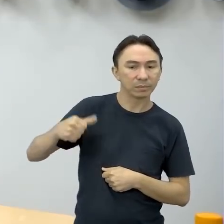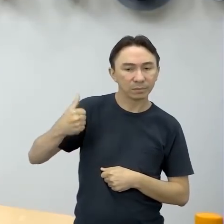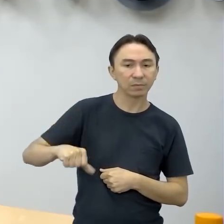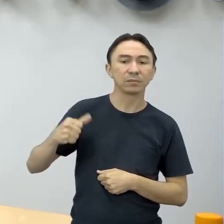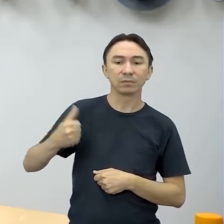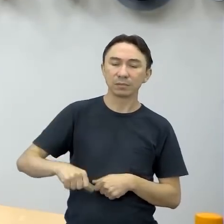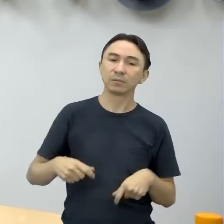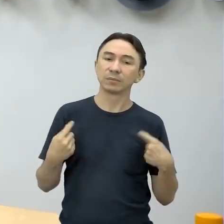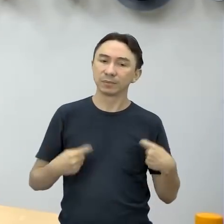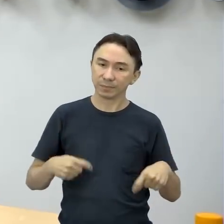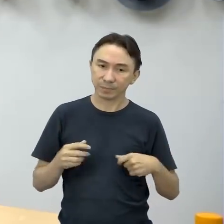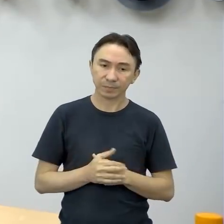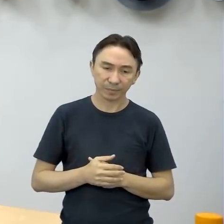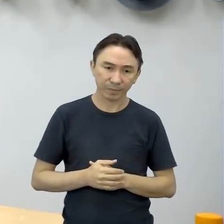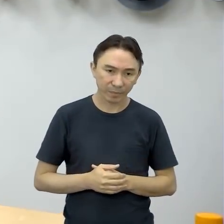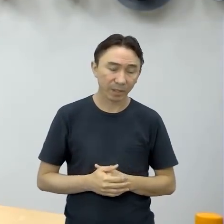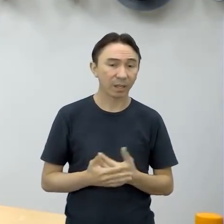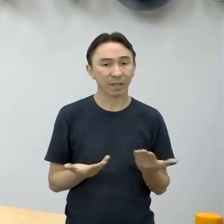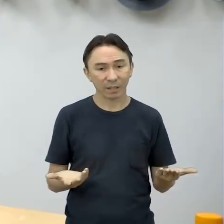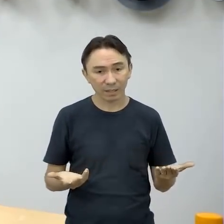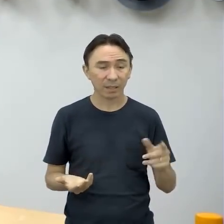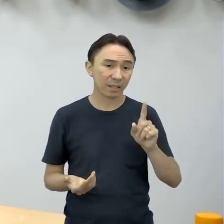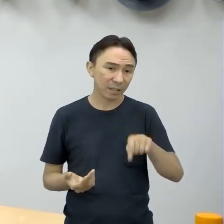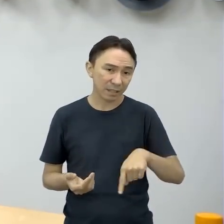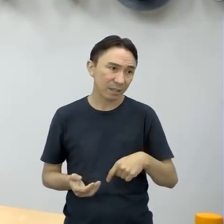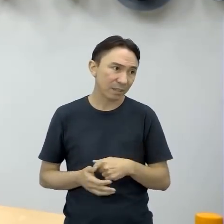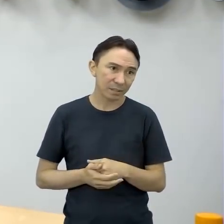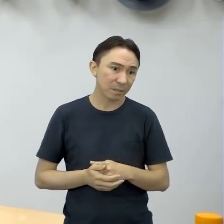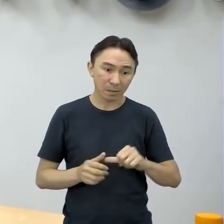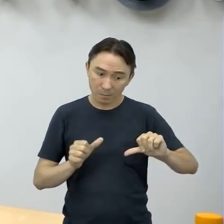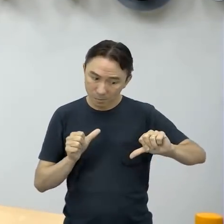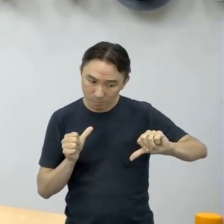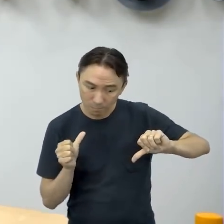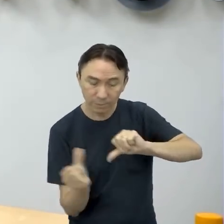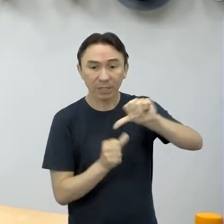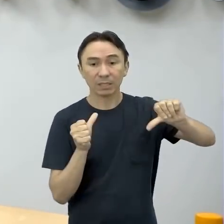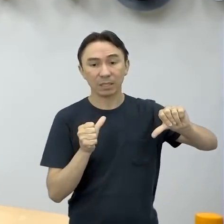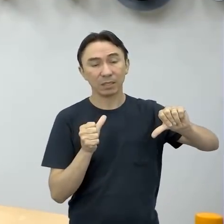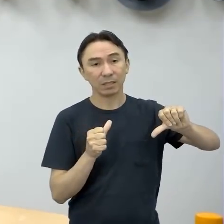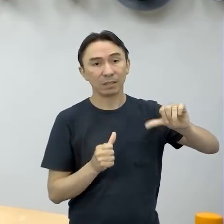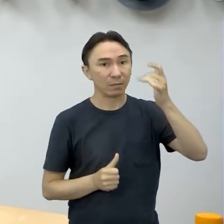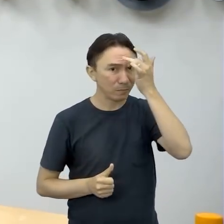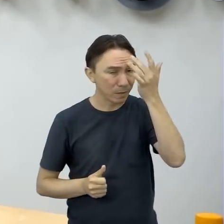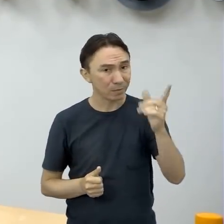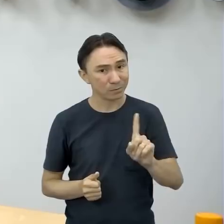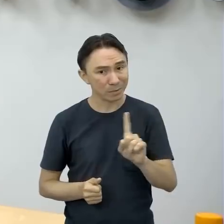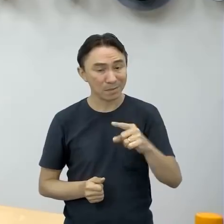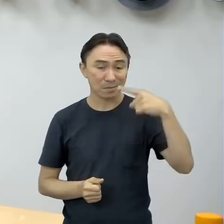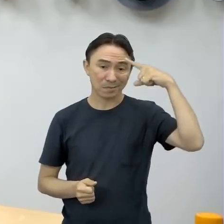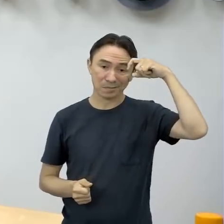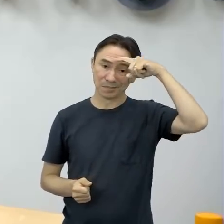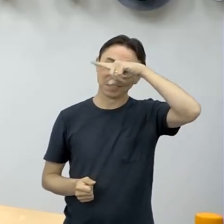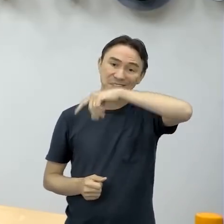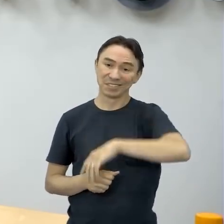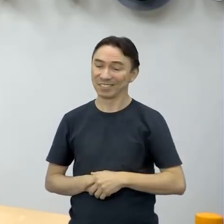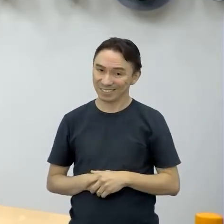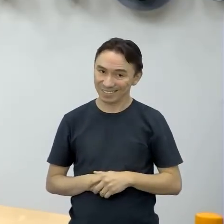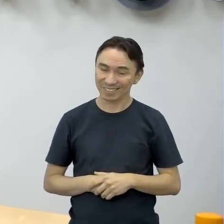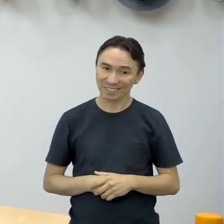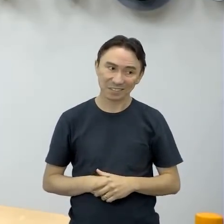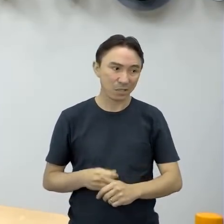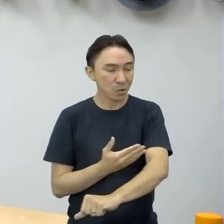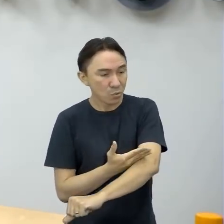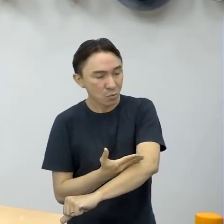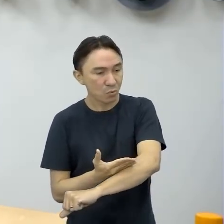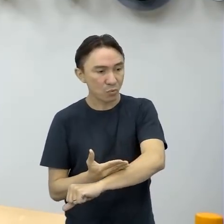complicado, né? Toda quebra de paradigma no início, ela é difícil, é complicado. Toda mudança, né, podemos dizer assim, de hábito é